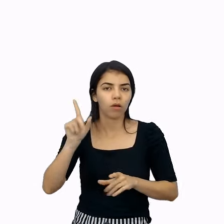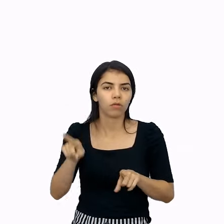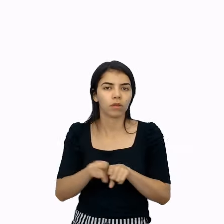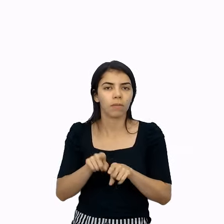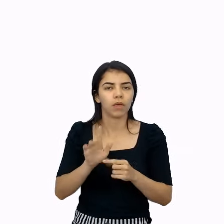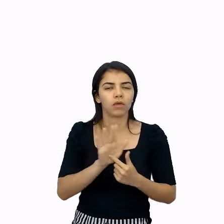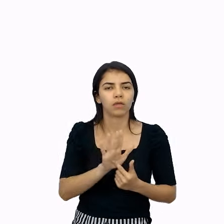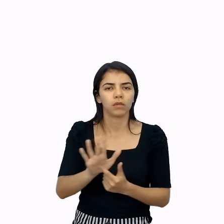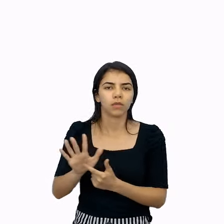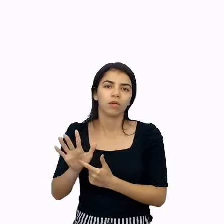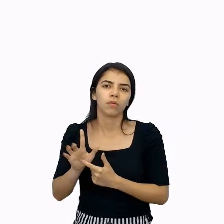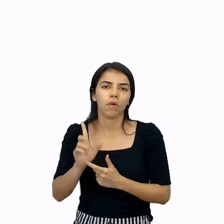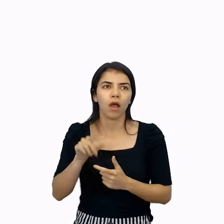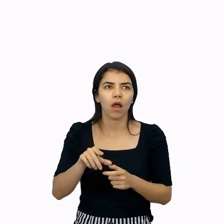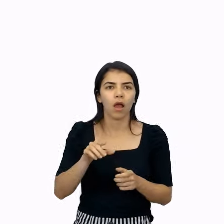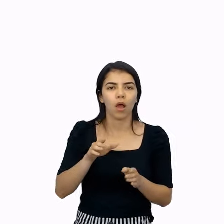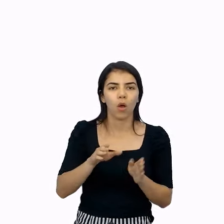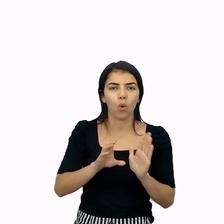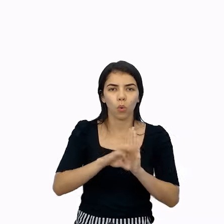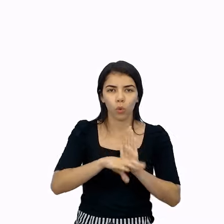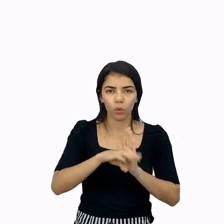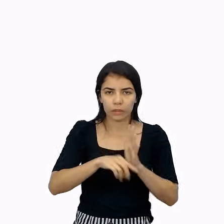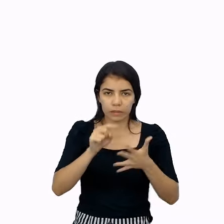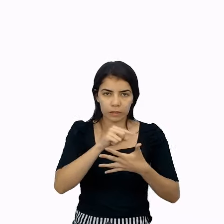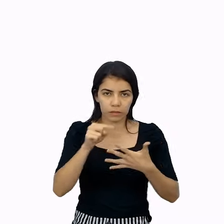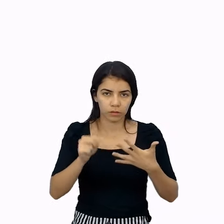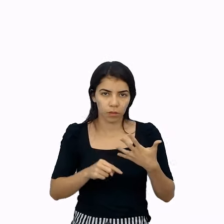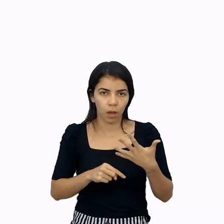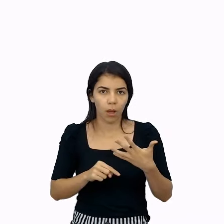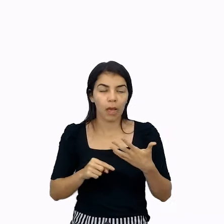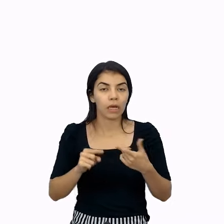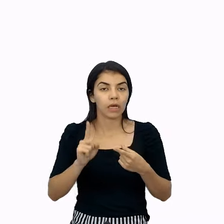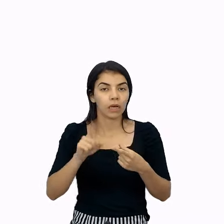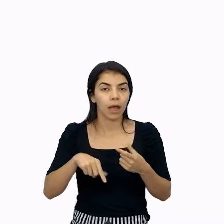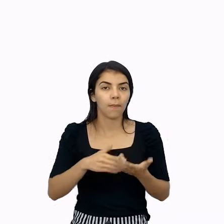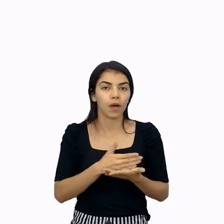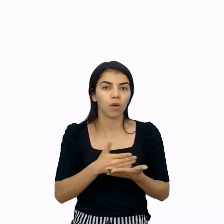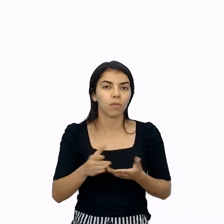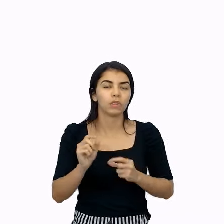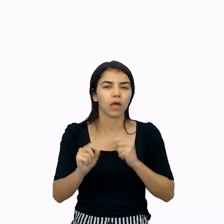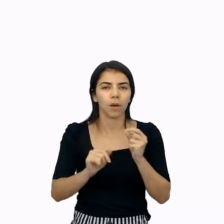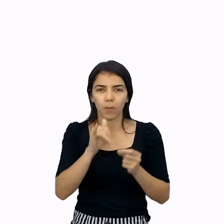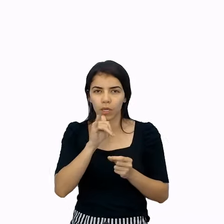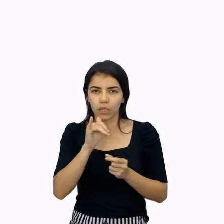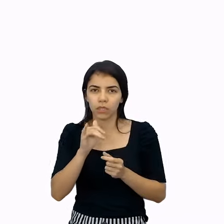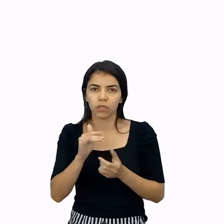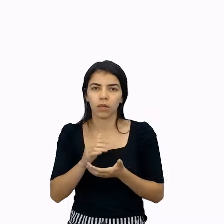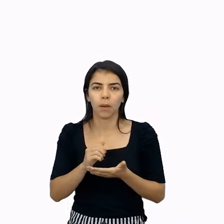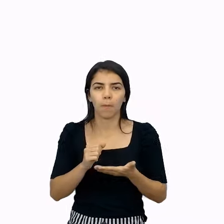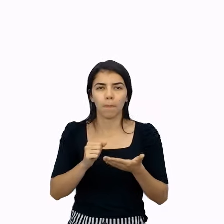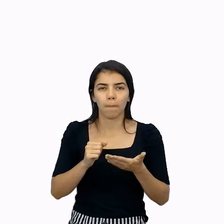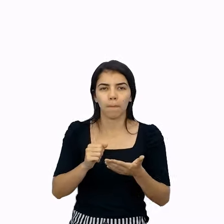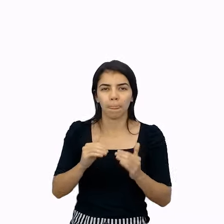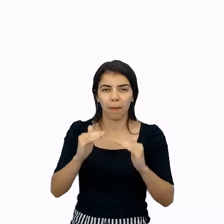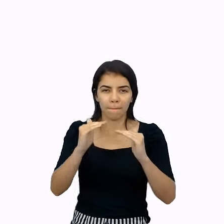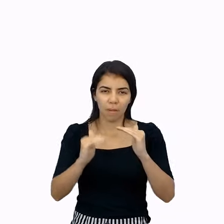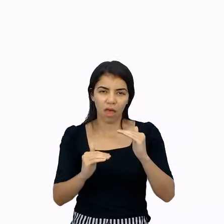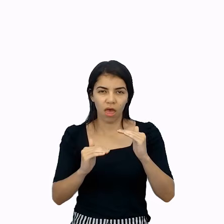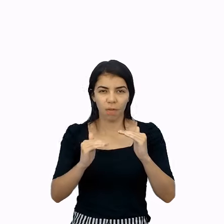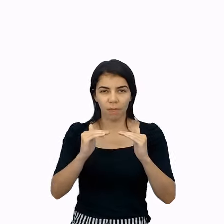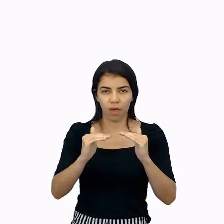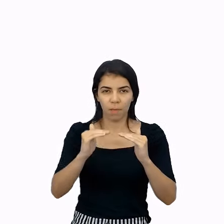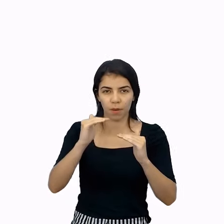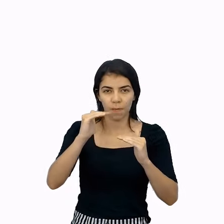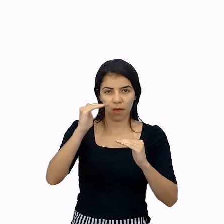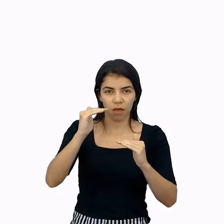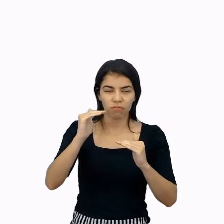dão certos conceitos, né? A partir de algumas categorias, como muito baixo, baixo,